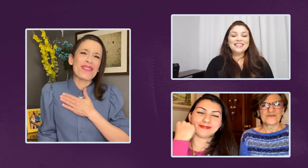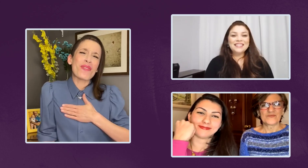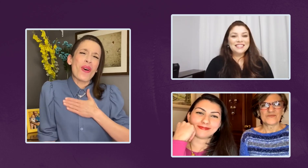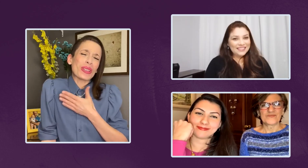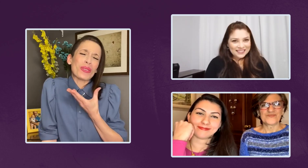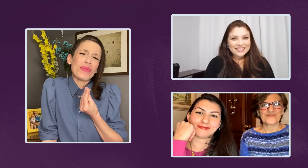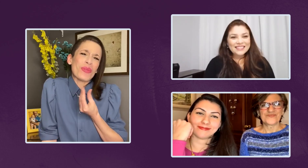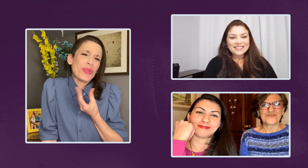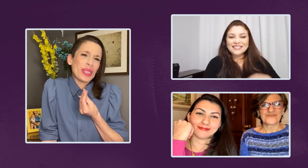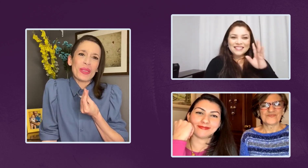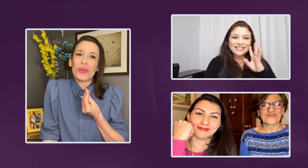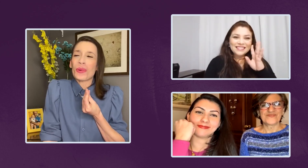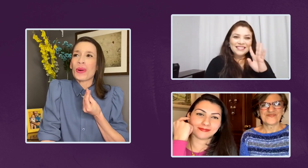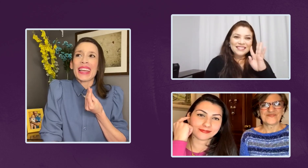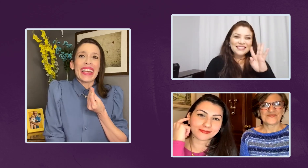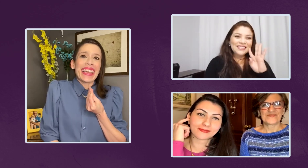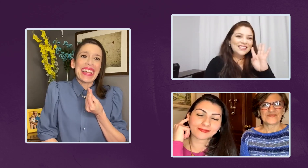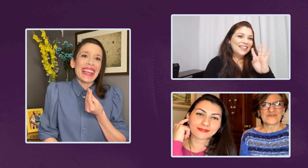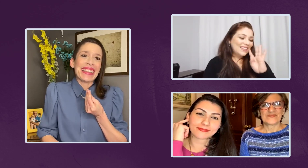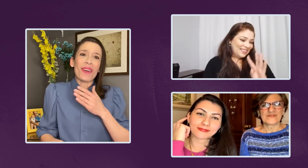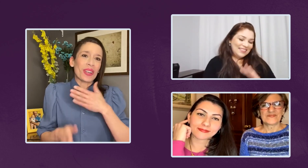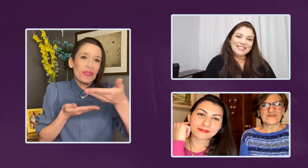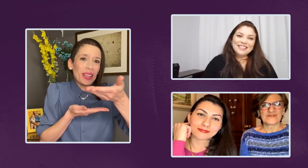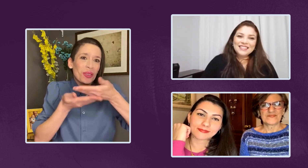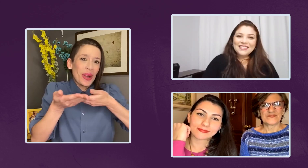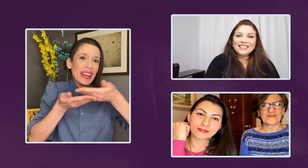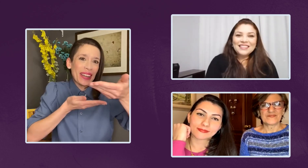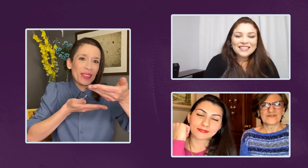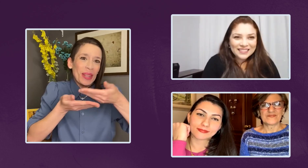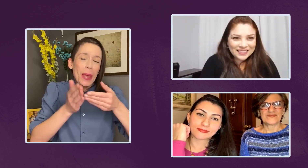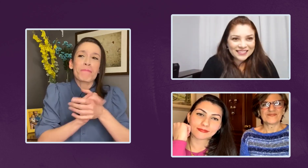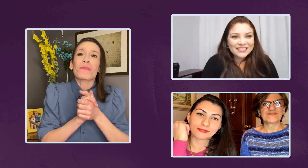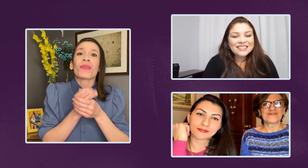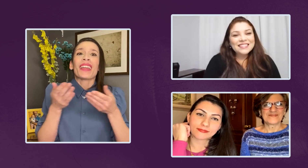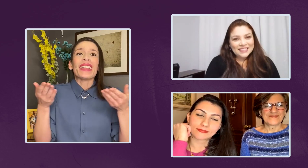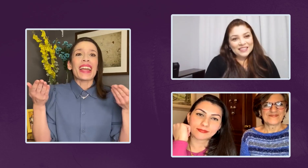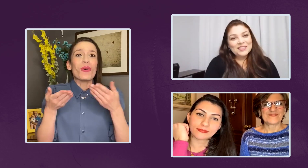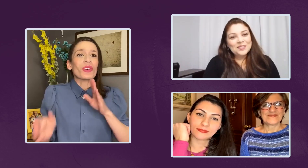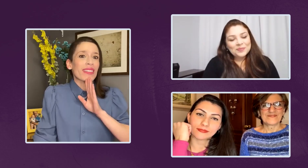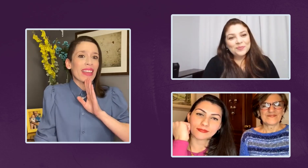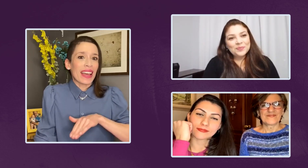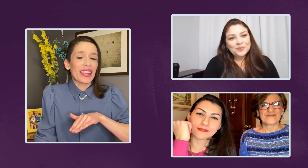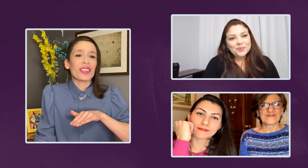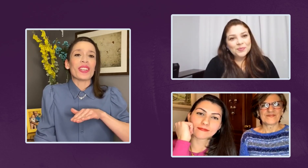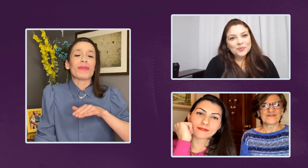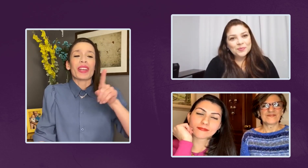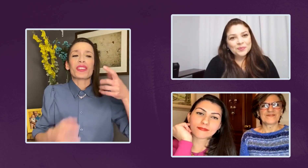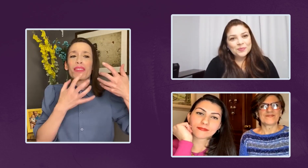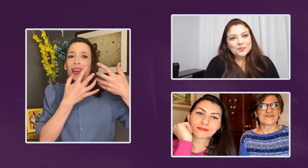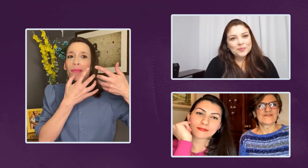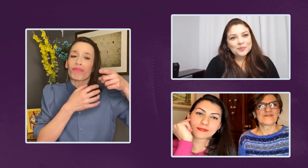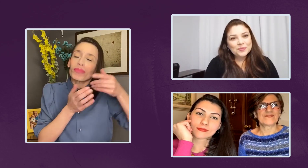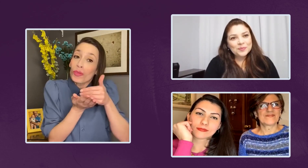autores que eu gosto muito. E então a gente vai trocando, né? E aí hoje à tarde a